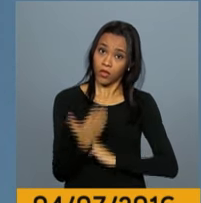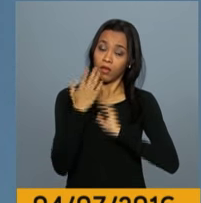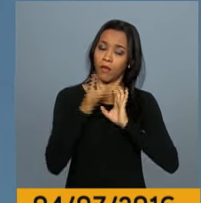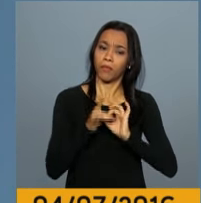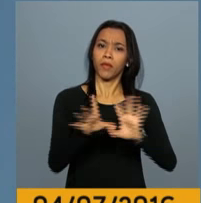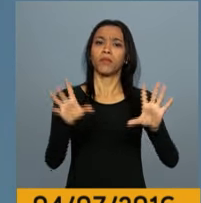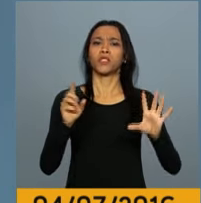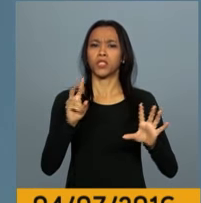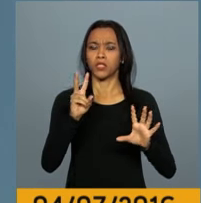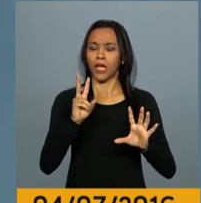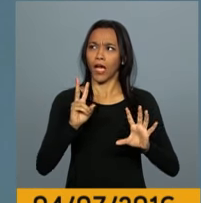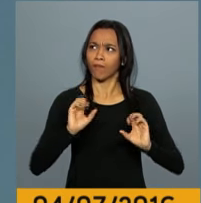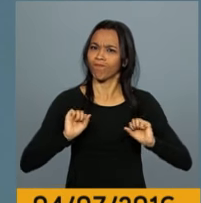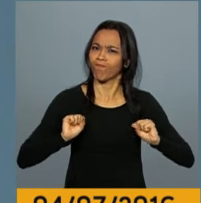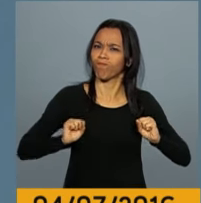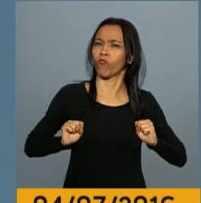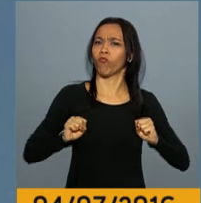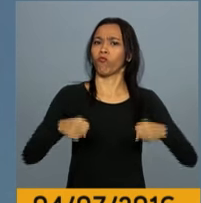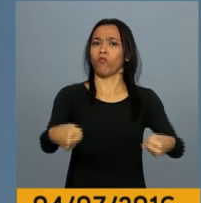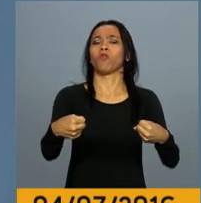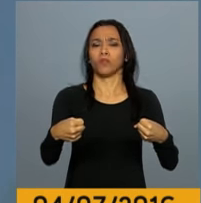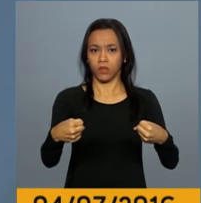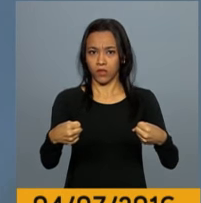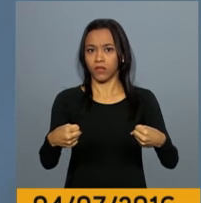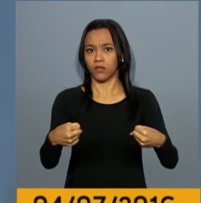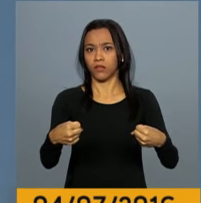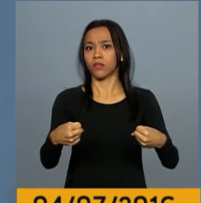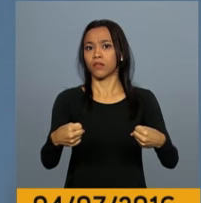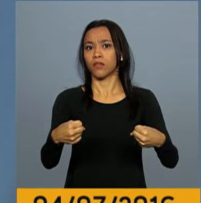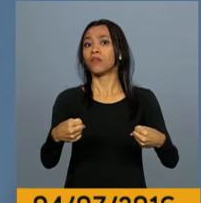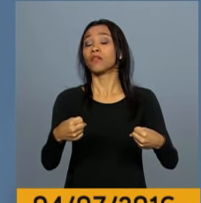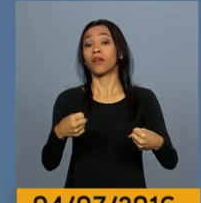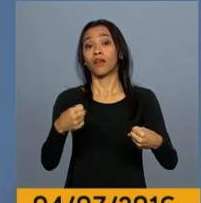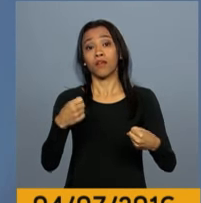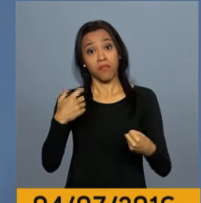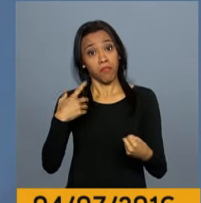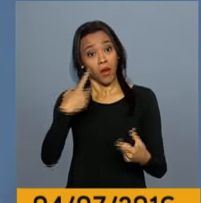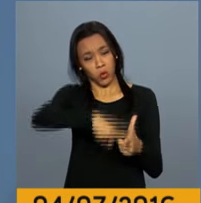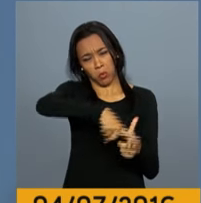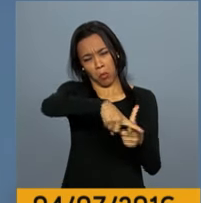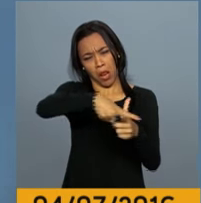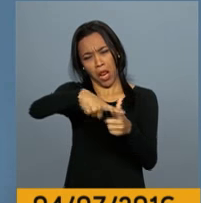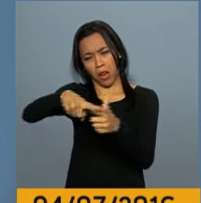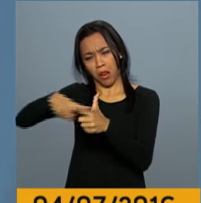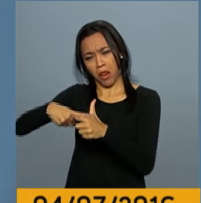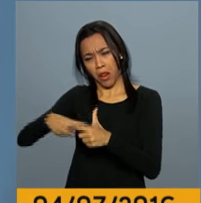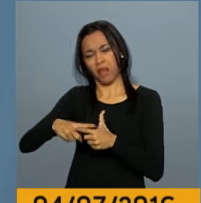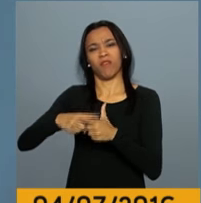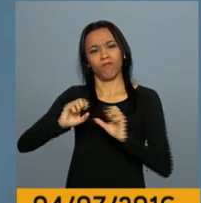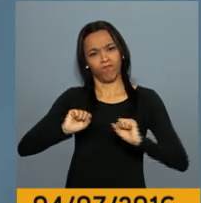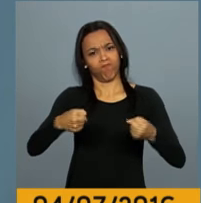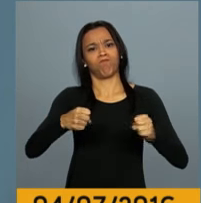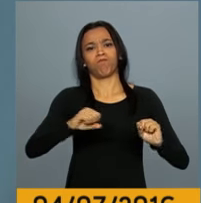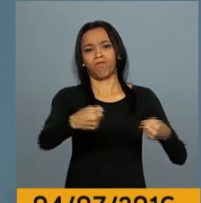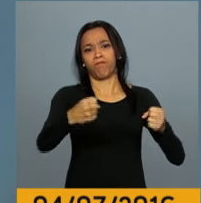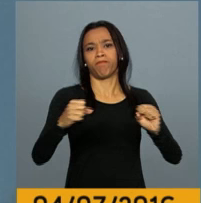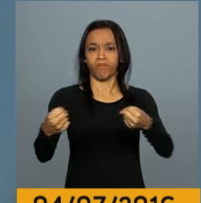isto é que nos permite ganhar forças para enfrentar os problemas.